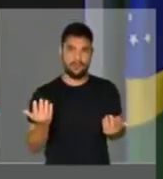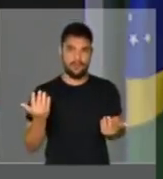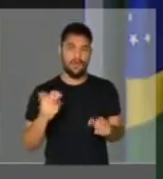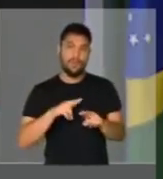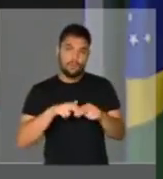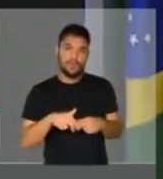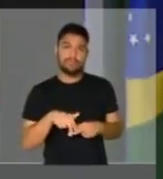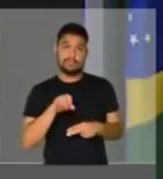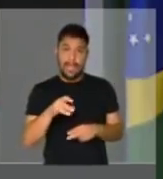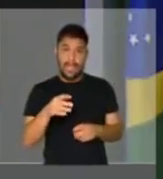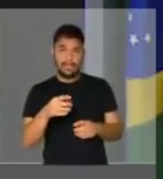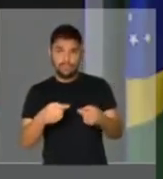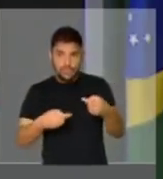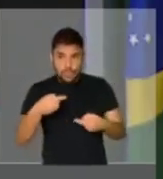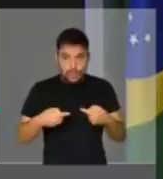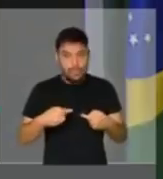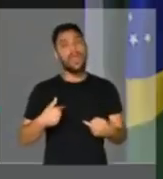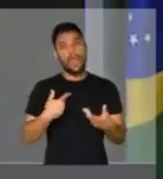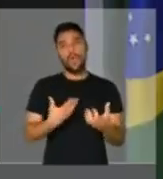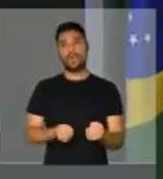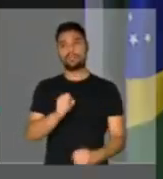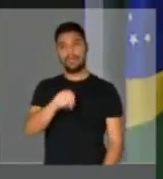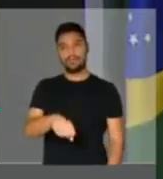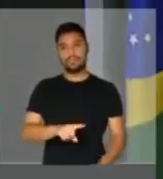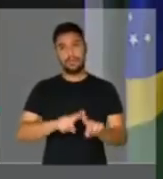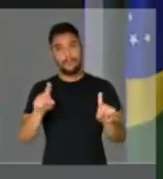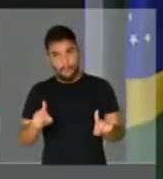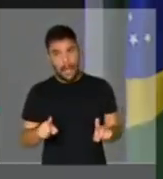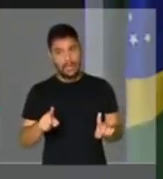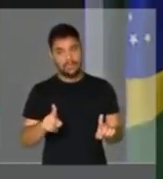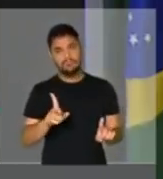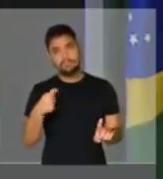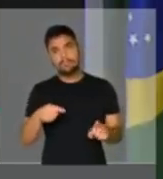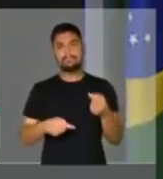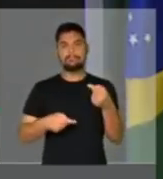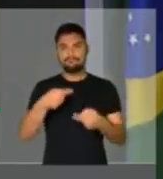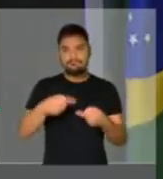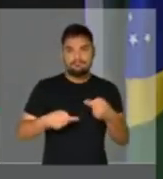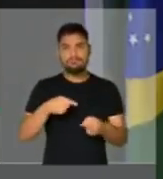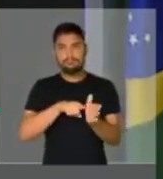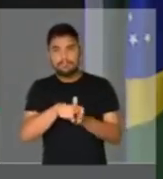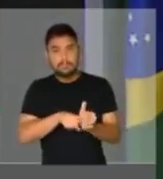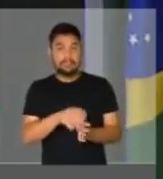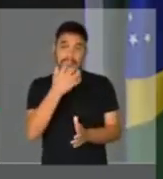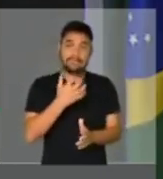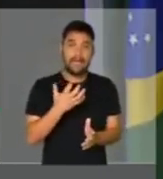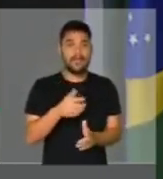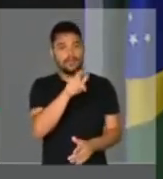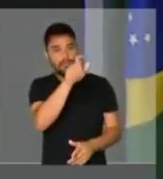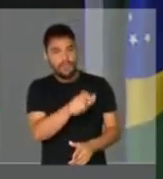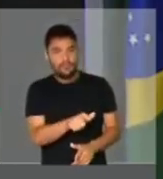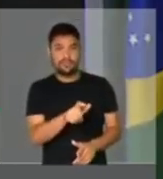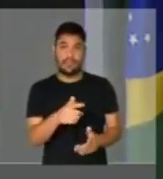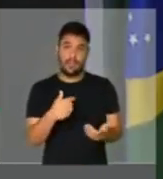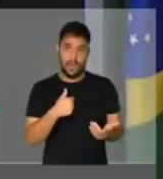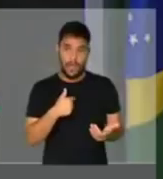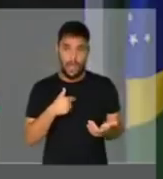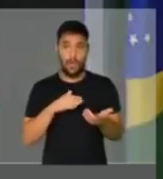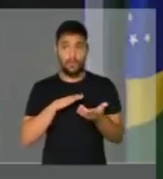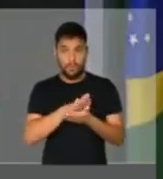Portanto, se quer um debate sério, eu topo o debate, mas que pelo menos a gente utilize dados corretos e que você, desde que eu